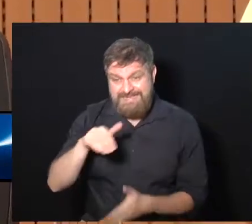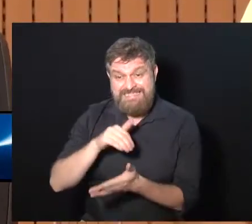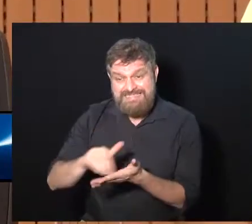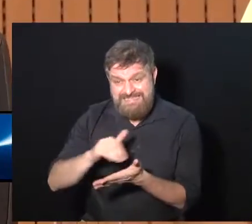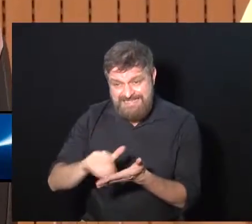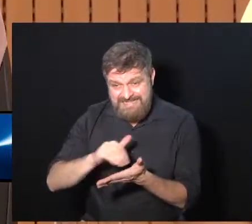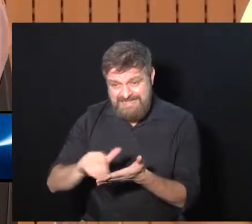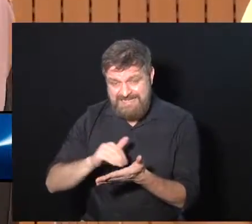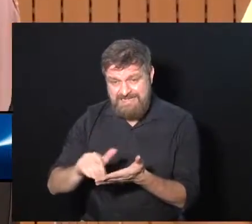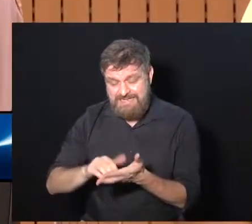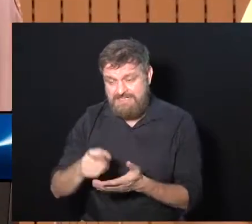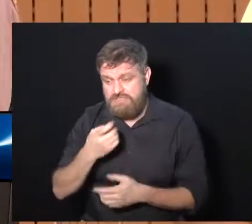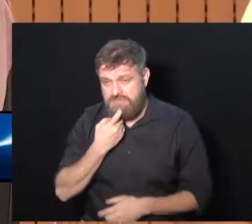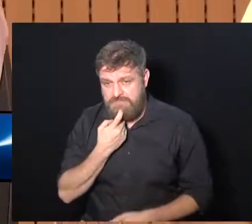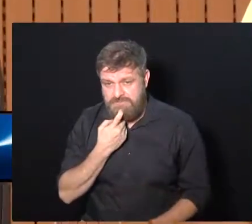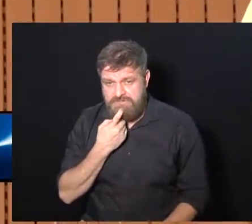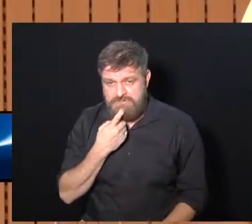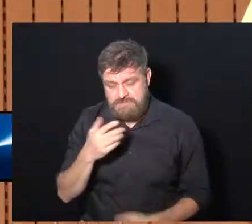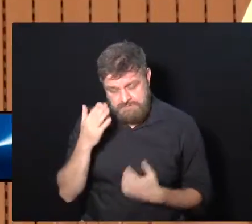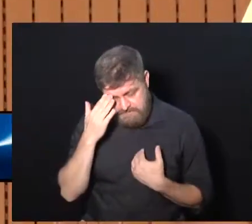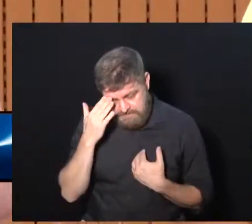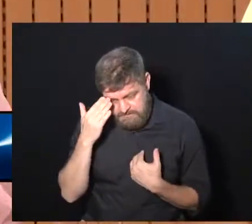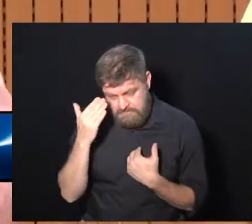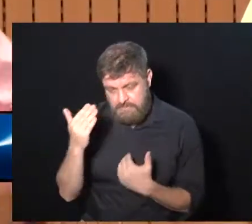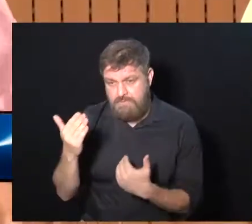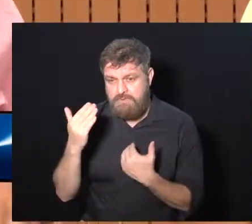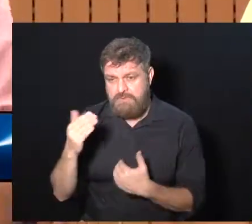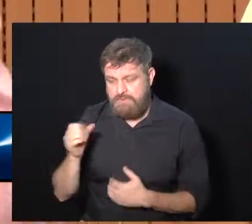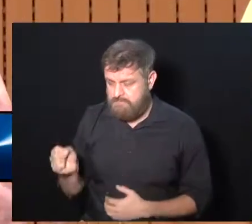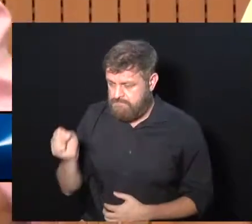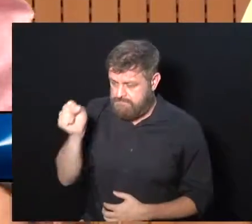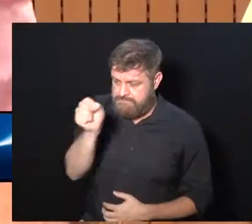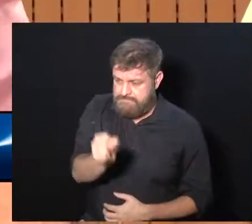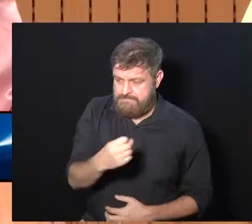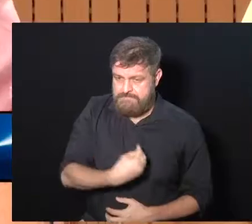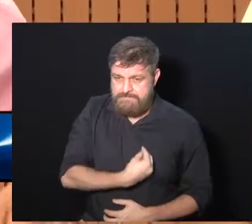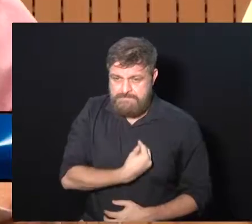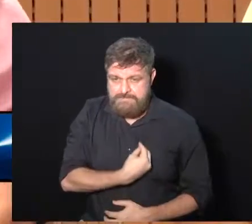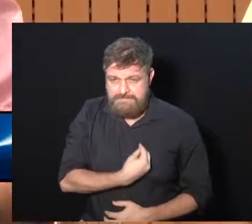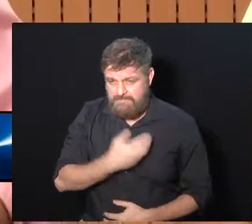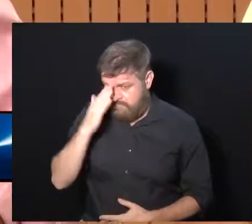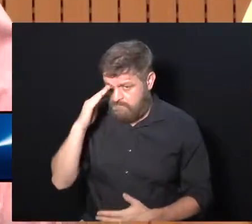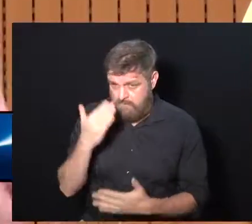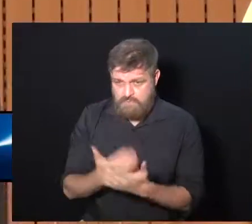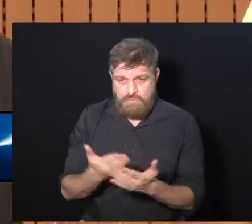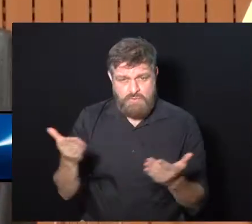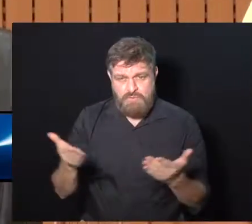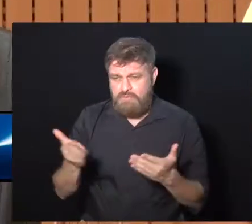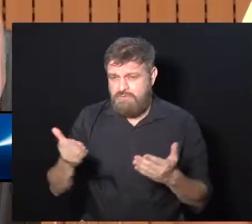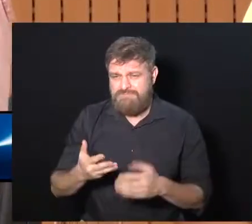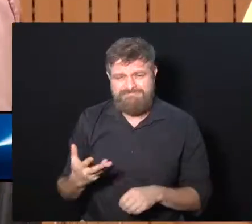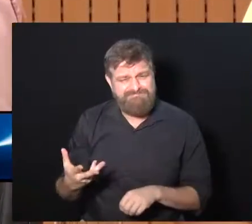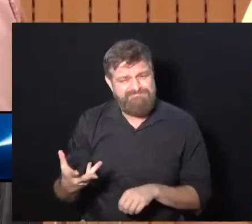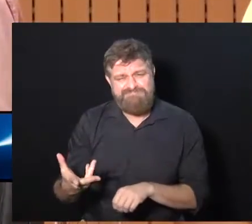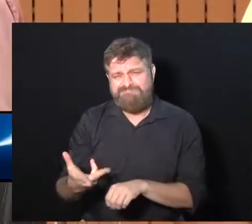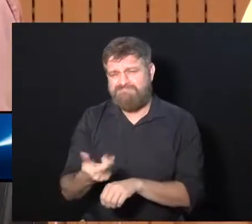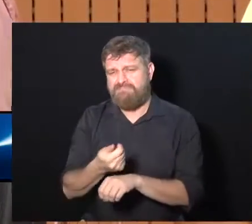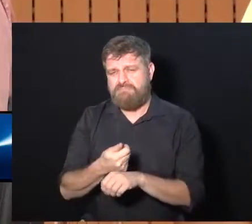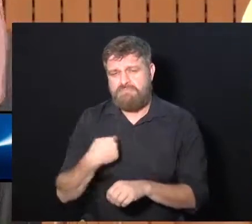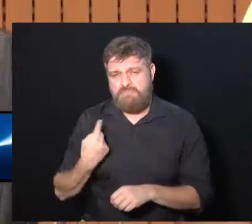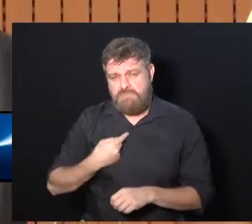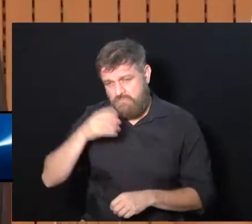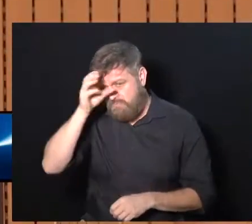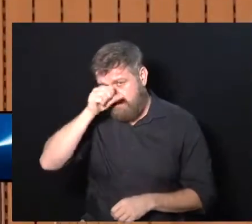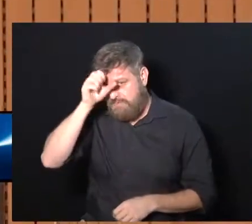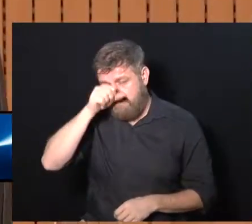Agricultura e Abastecimento de Campinas. Obrigado pela presença. Eu tenho certeza que hoje vai ser riquíssima aqui a nossa aula, não só